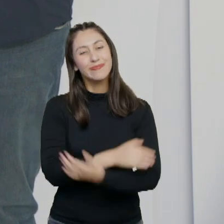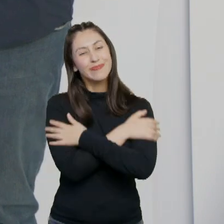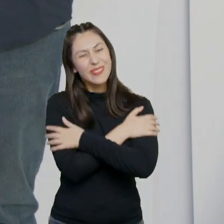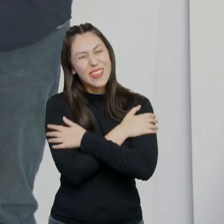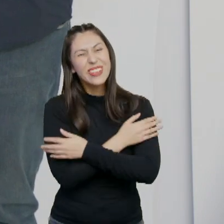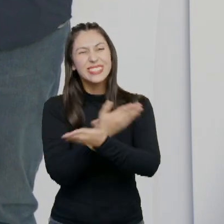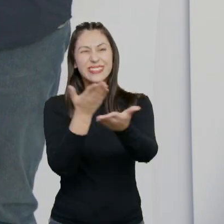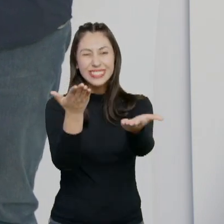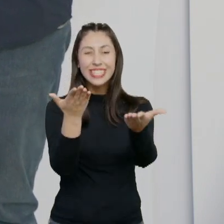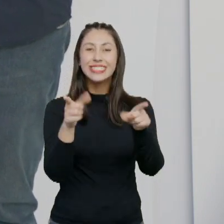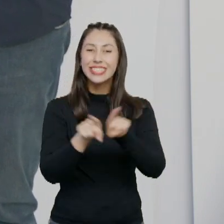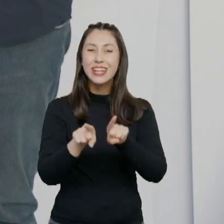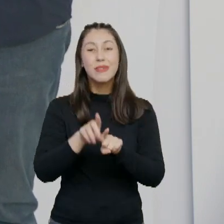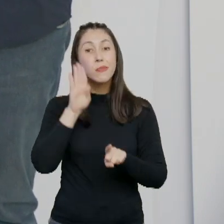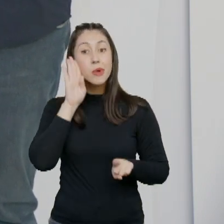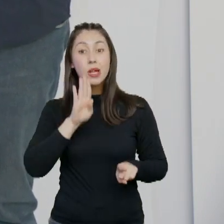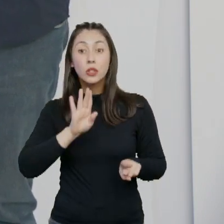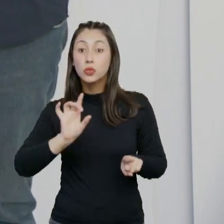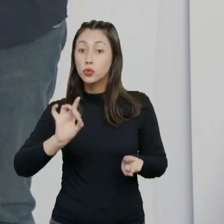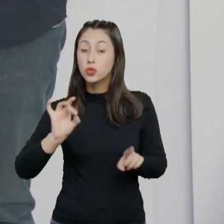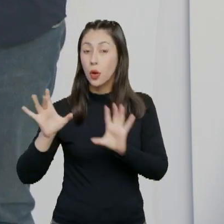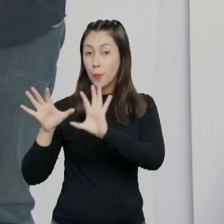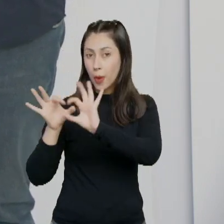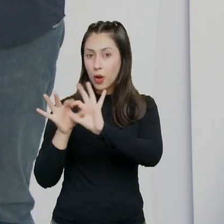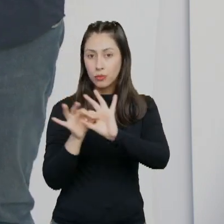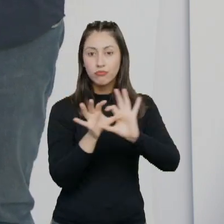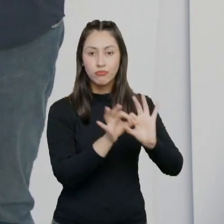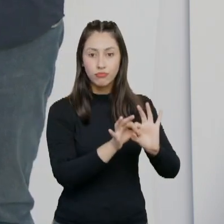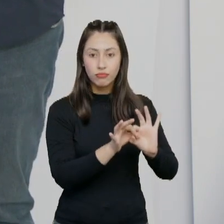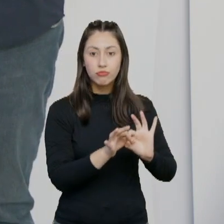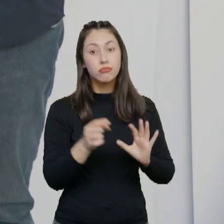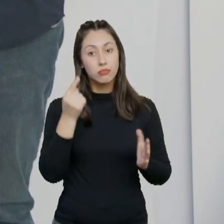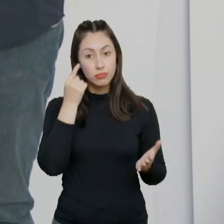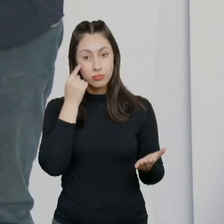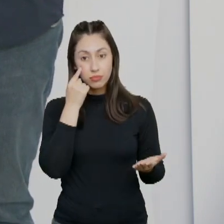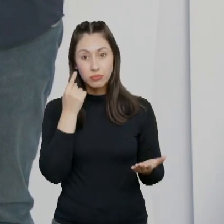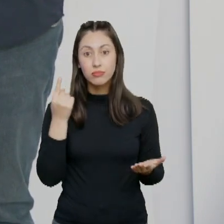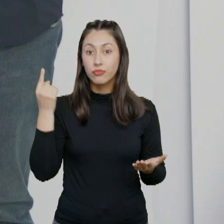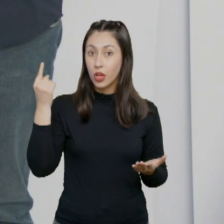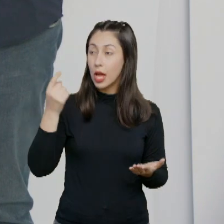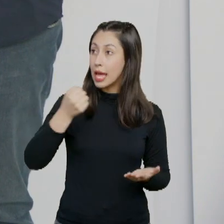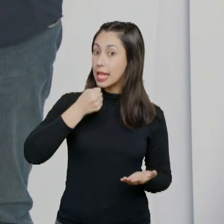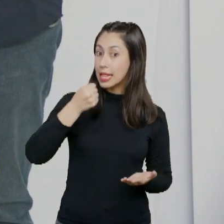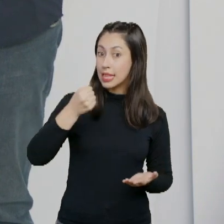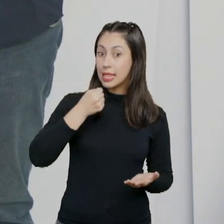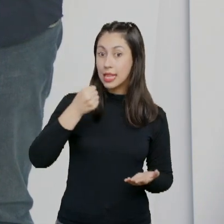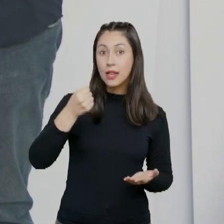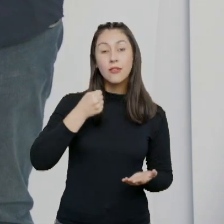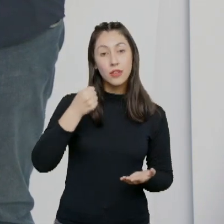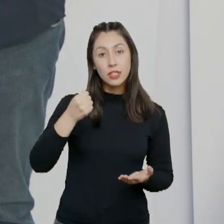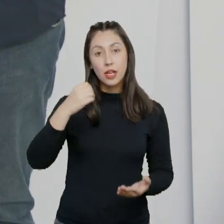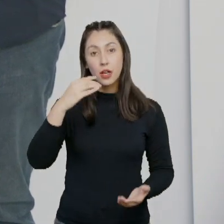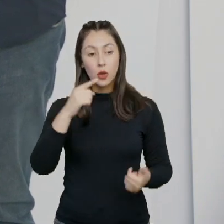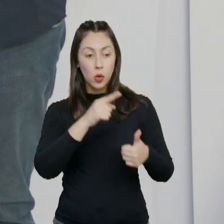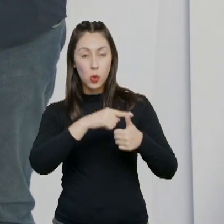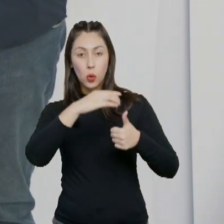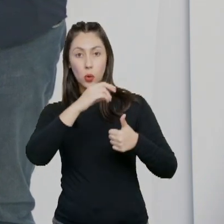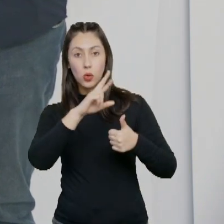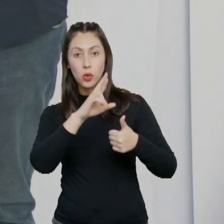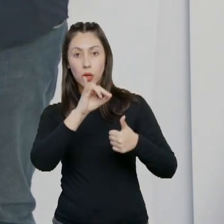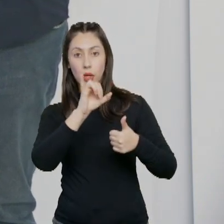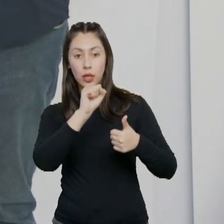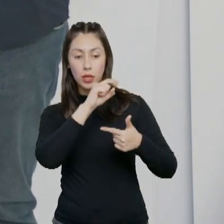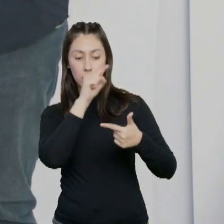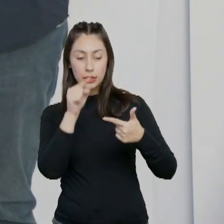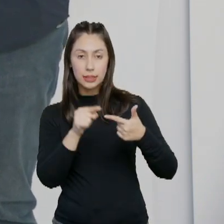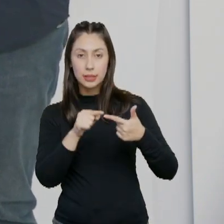para você também, Paulito. E só para contextualizar para vocês, vocês estão vendo ali que a entrevista aconteceu com o Cris Ahmed e com o pivô